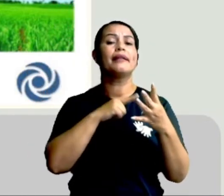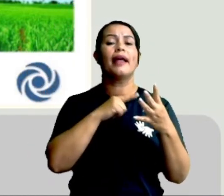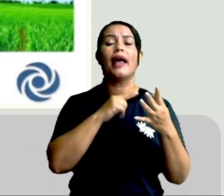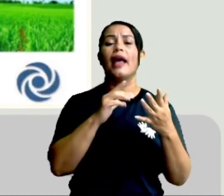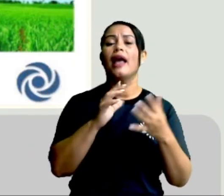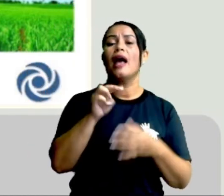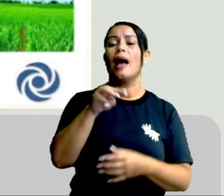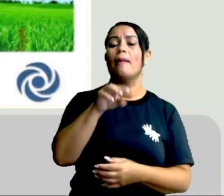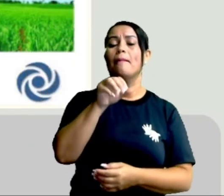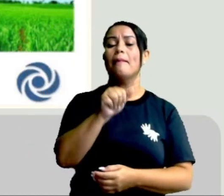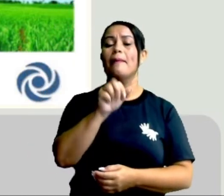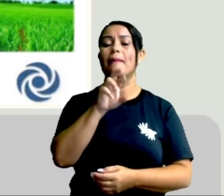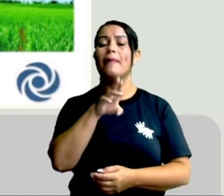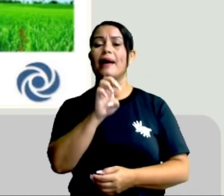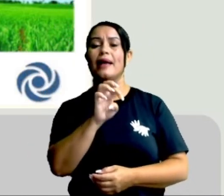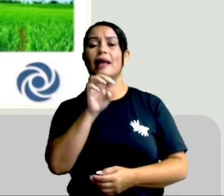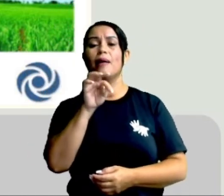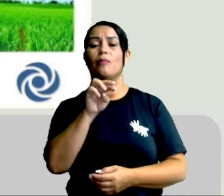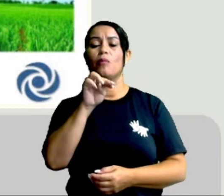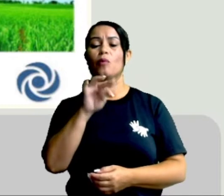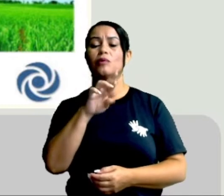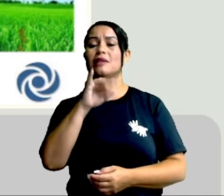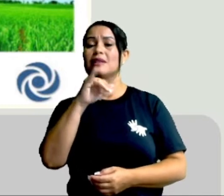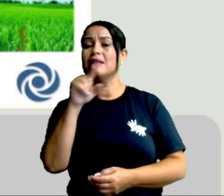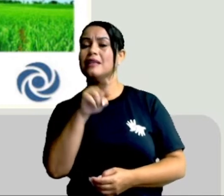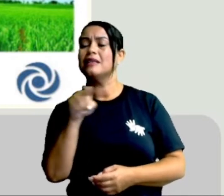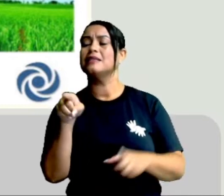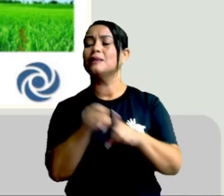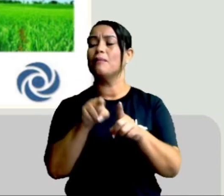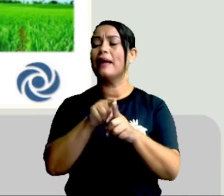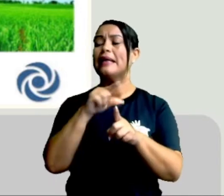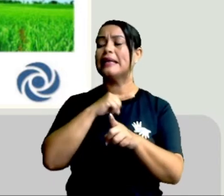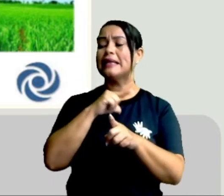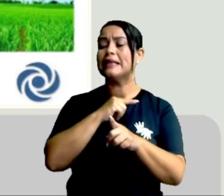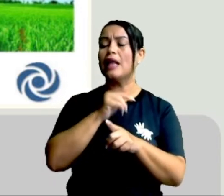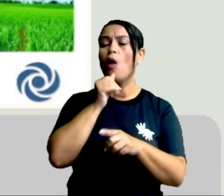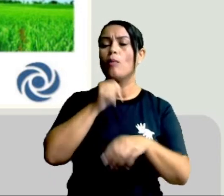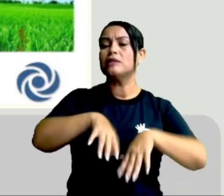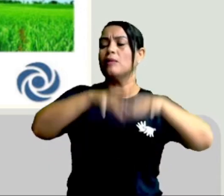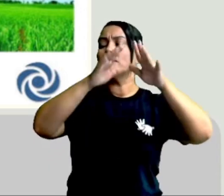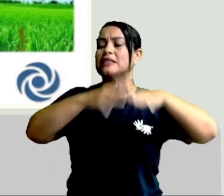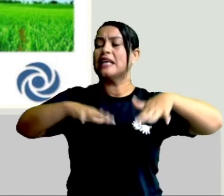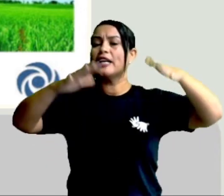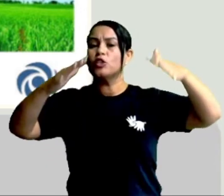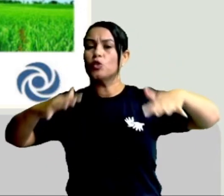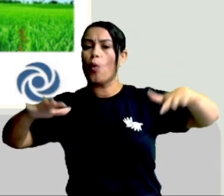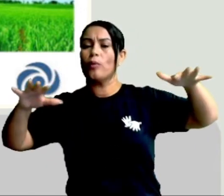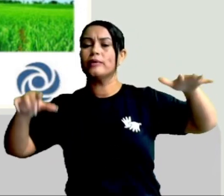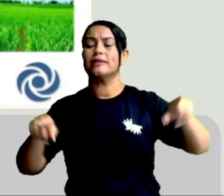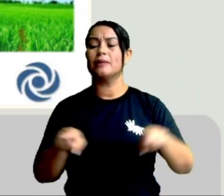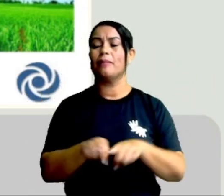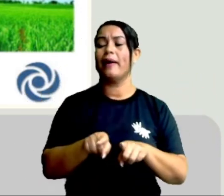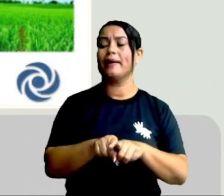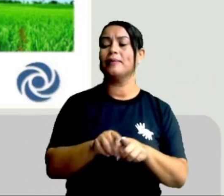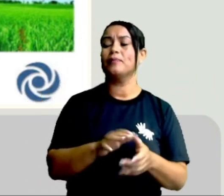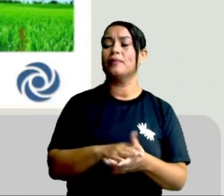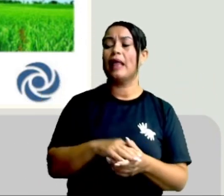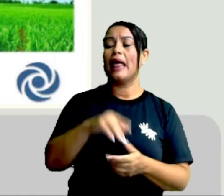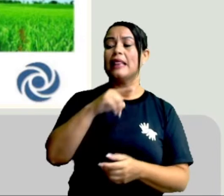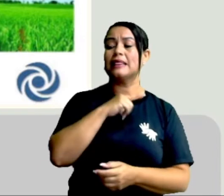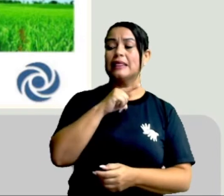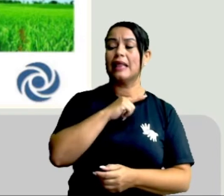maré motriz ou ondomotriz, que é a energia produzida através das ondas e das marés, tá certo?